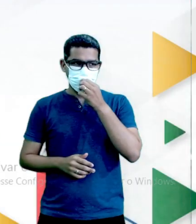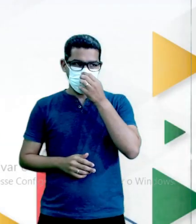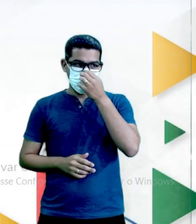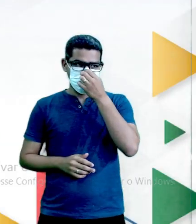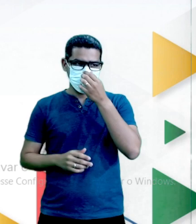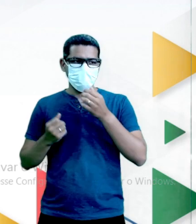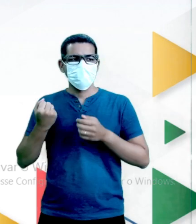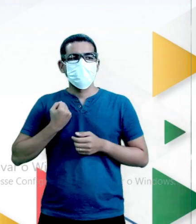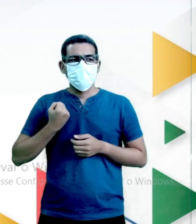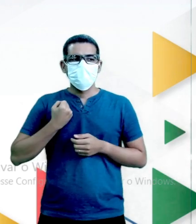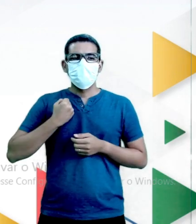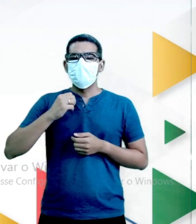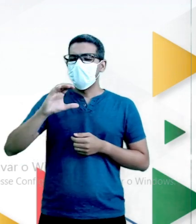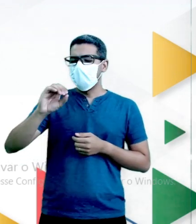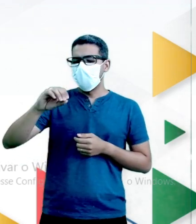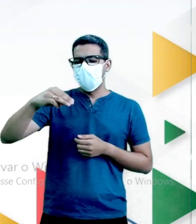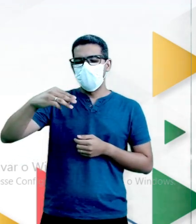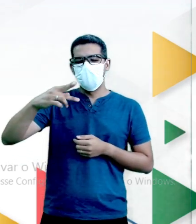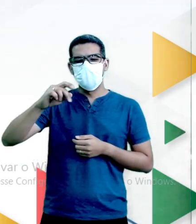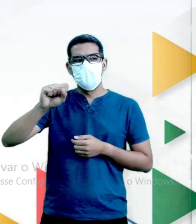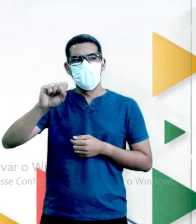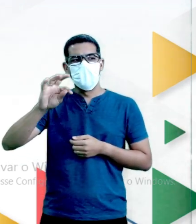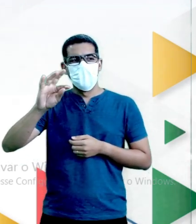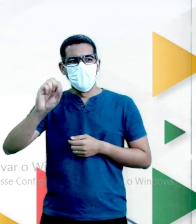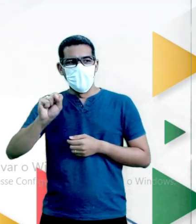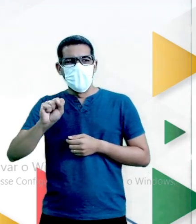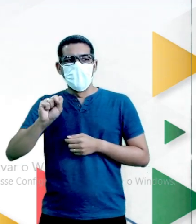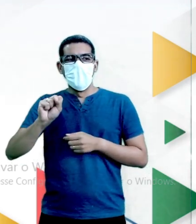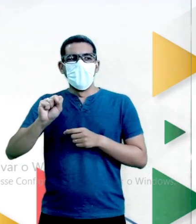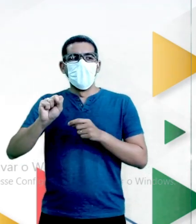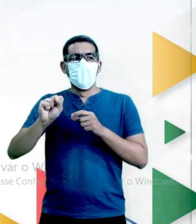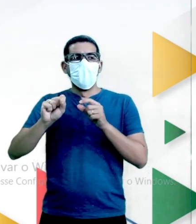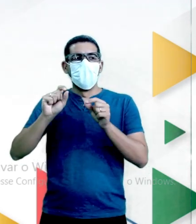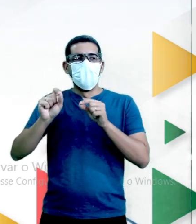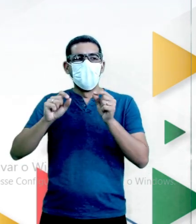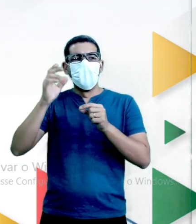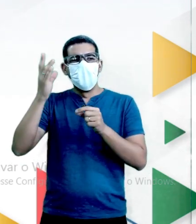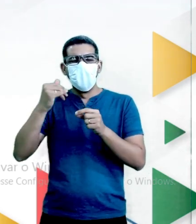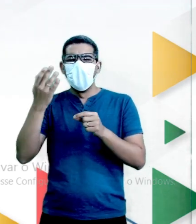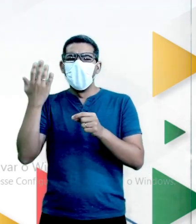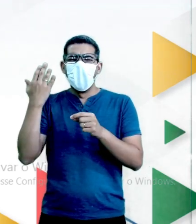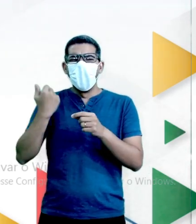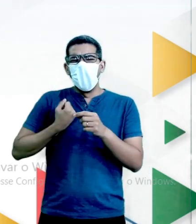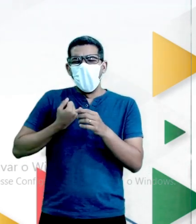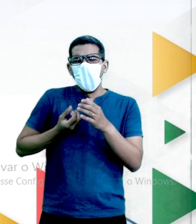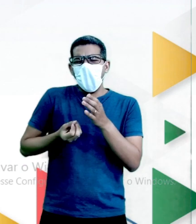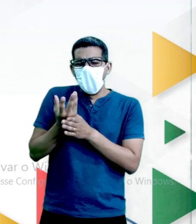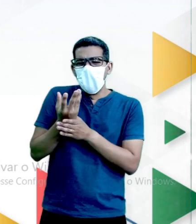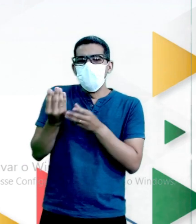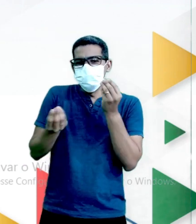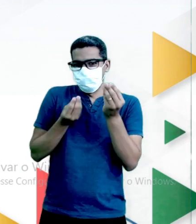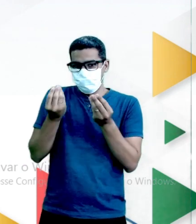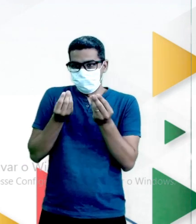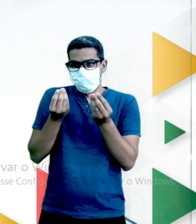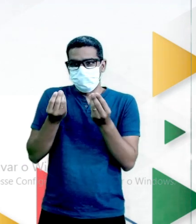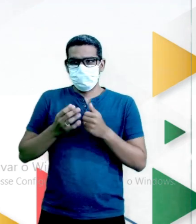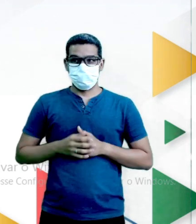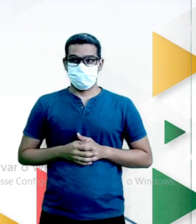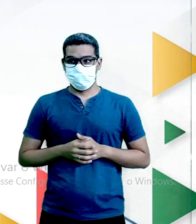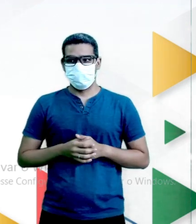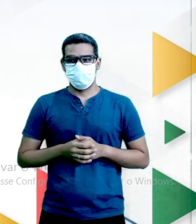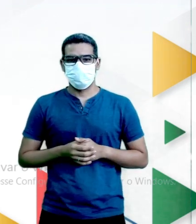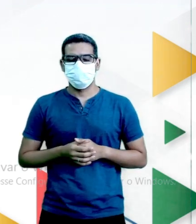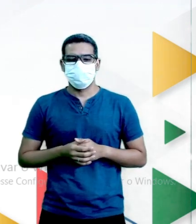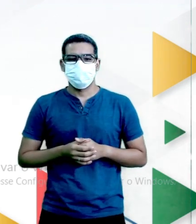de fora, né? Essa ideia. Você sabe por que os números surgiram e como